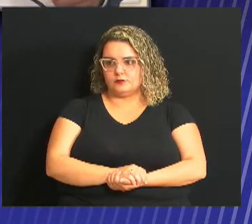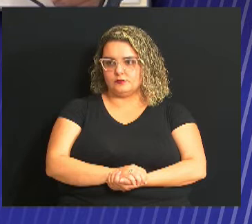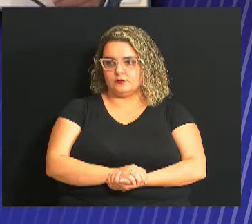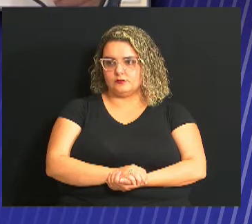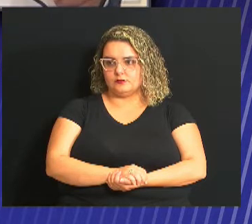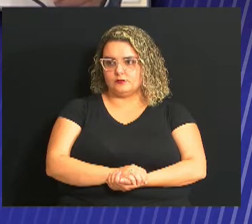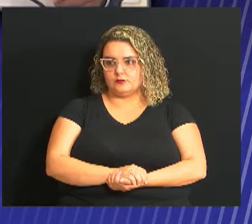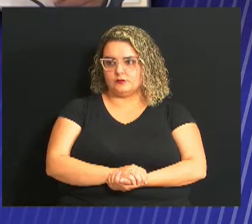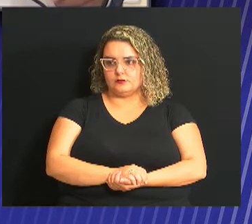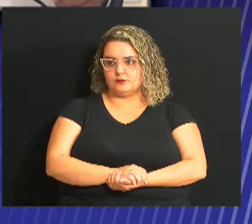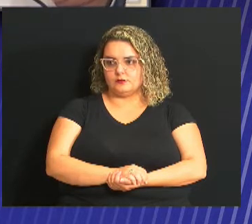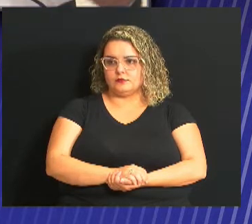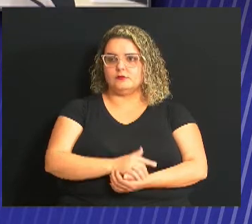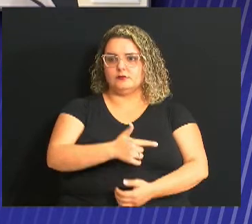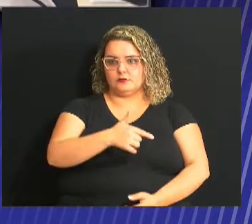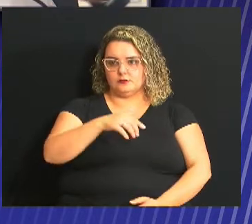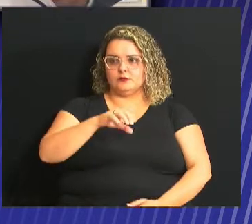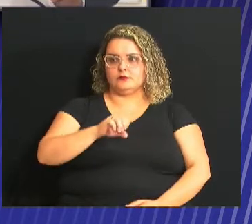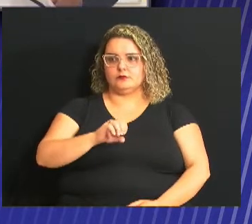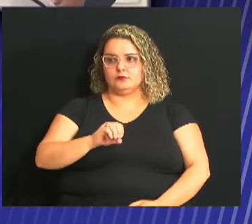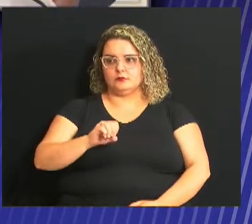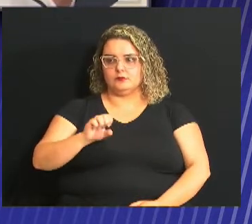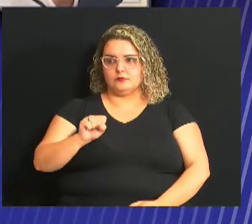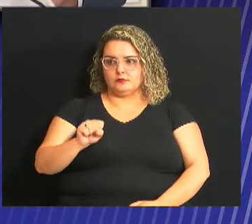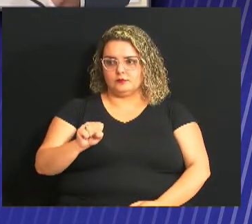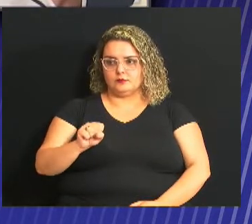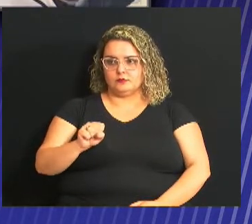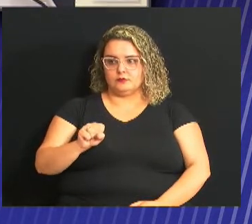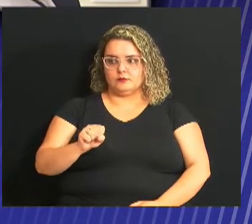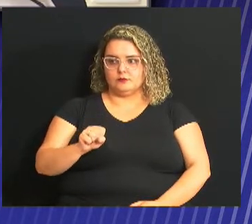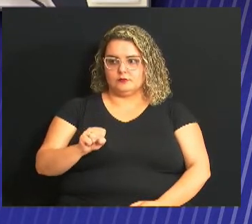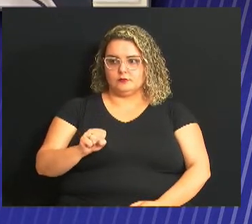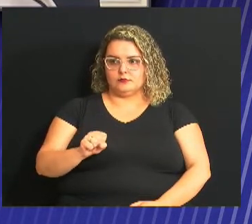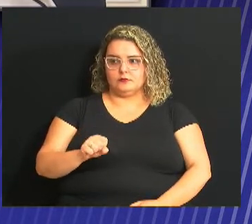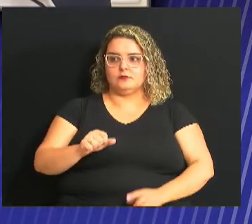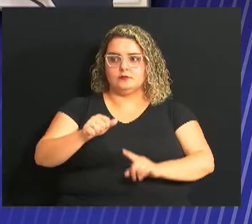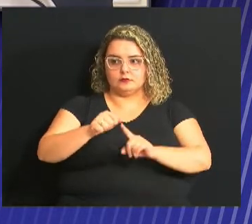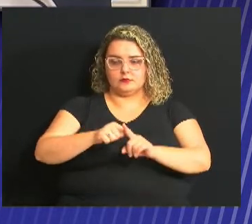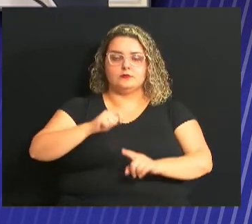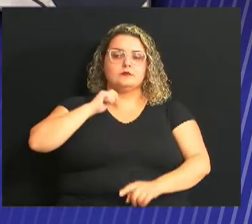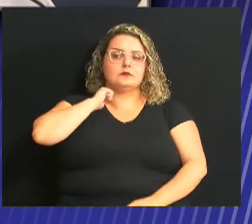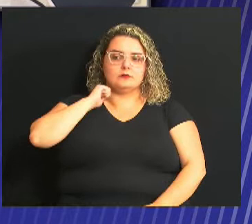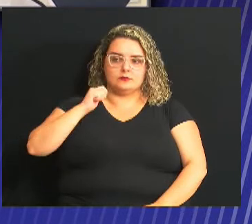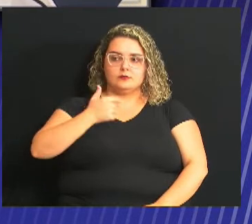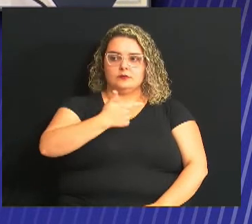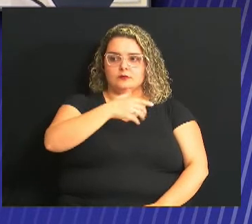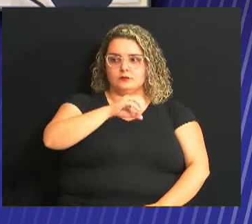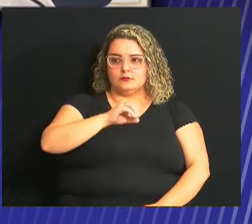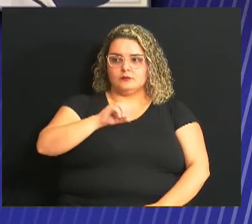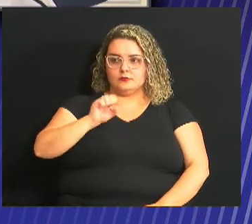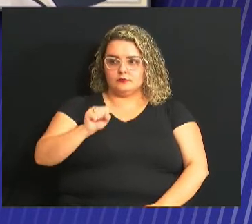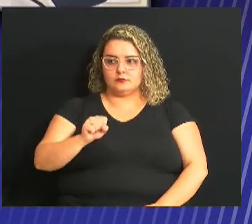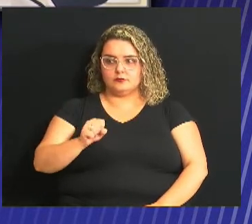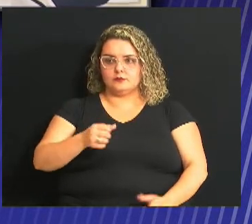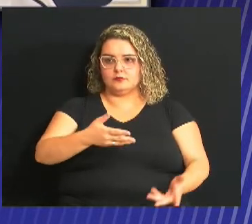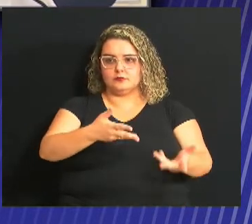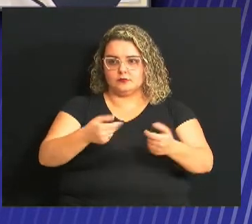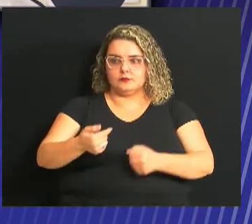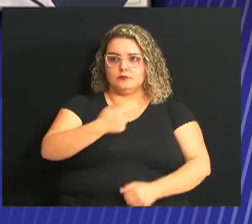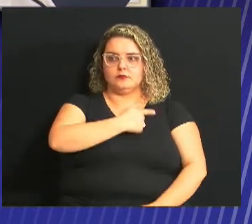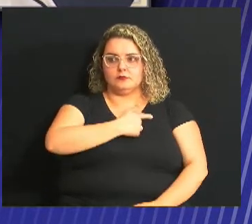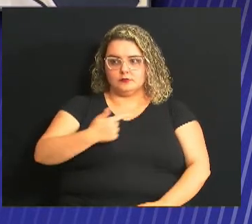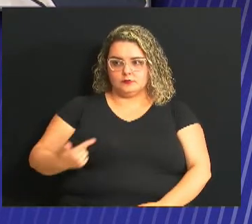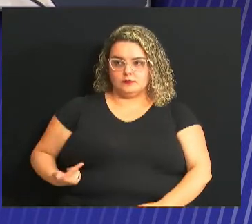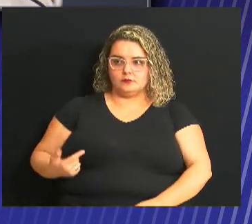e já em 2008, mais precisamente em abril de 2008, foi convidado pelo governador do estado de São